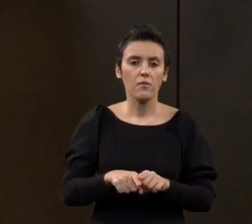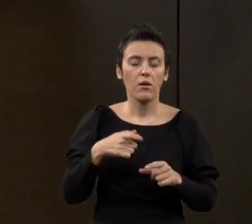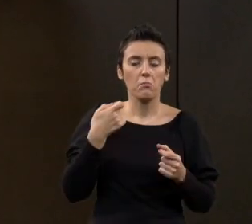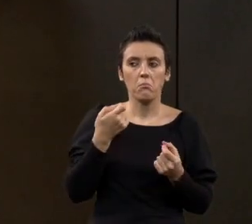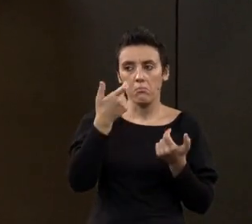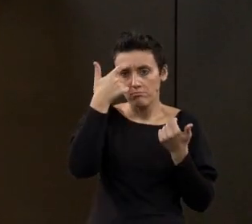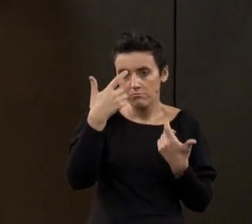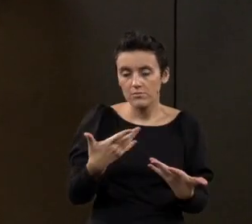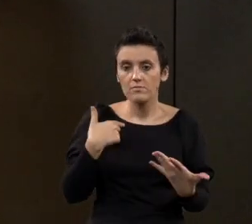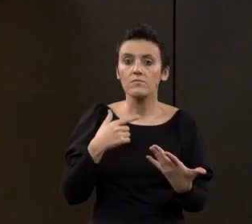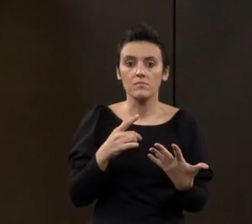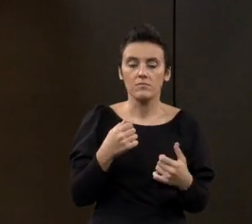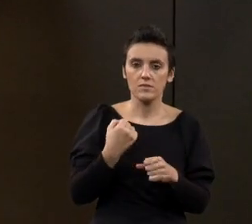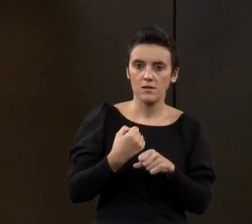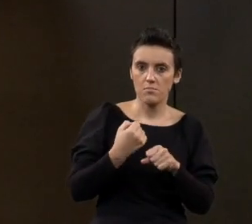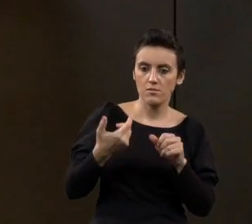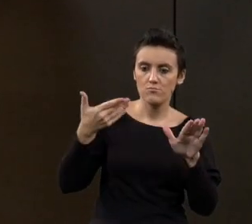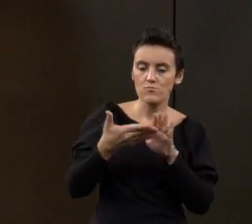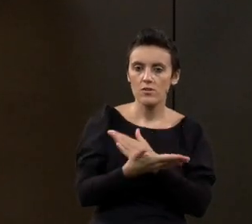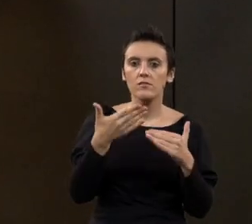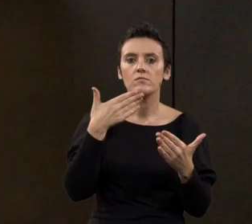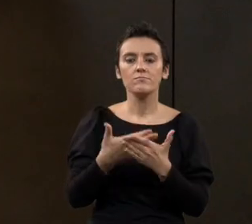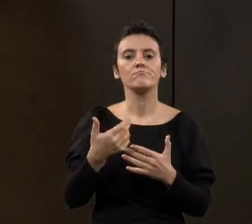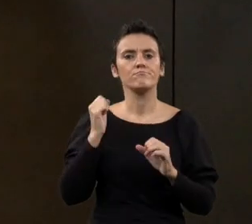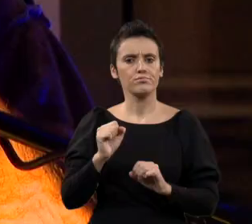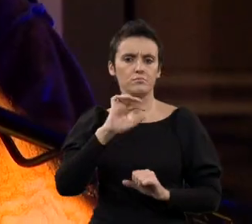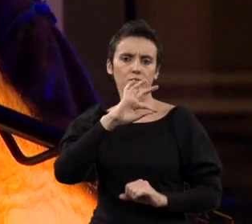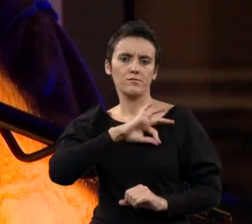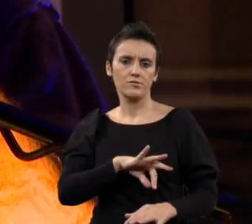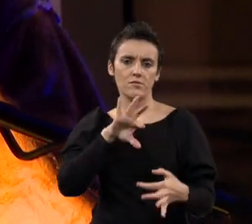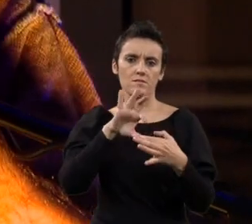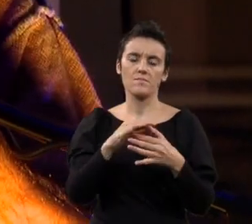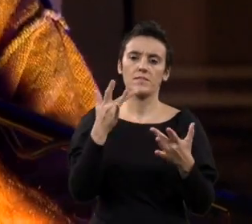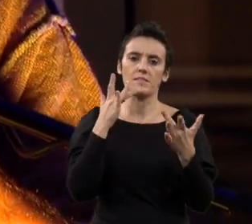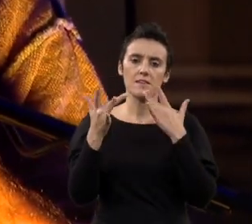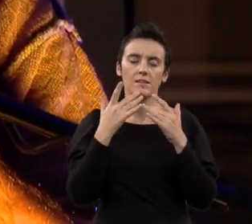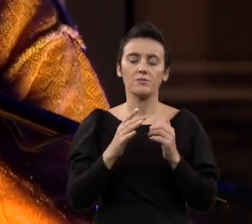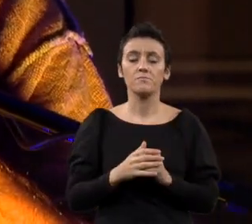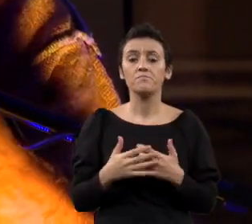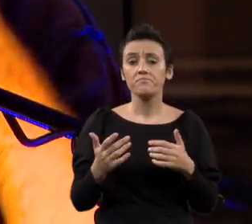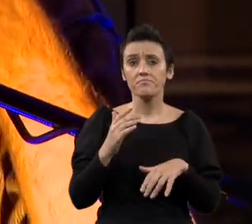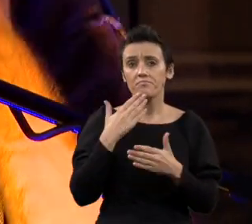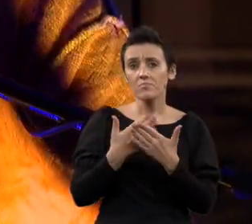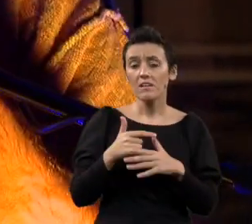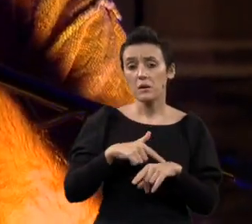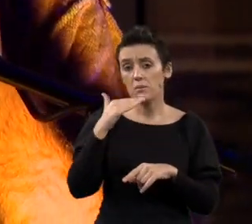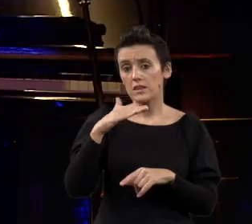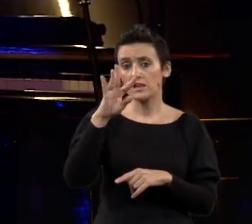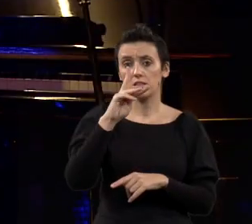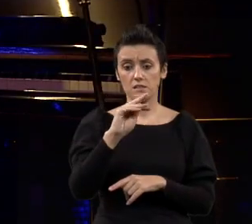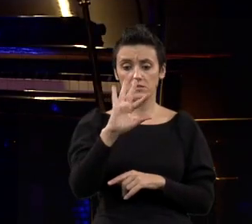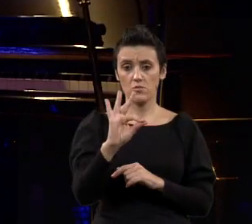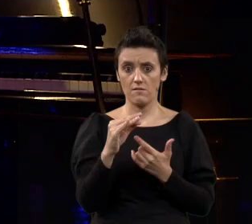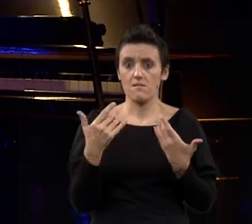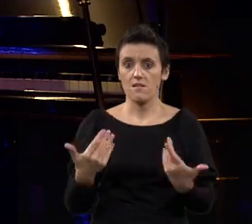inesperadamente começar a trabalhar muito profissionalmente em teatro. Eu acho que vou percebendo com o tempo, eu tenho 34 anos